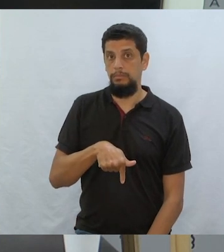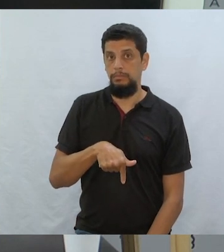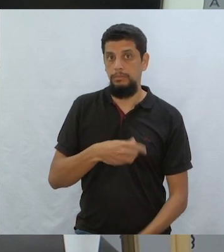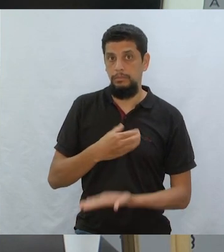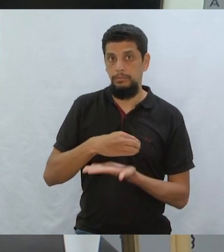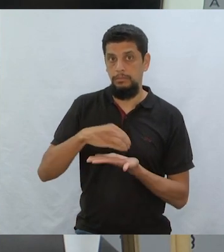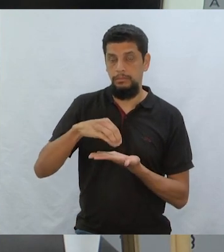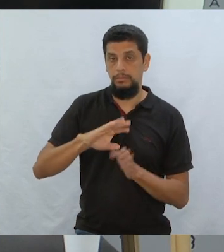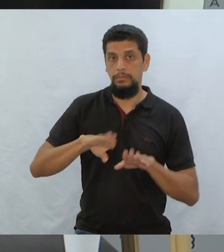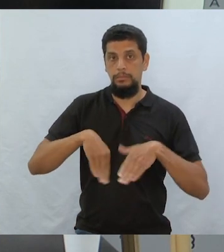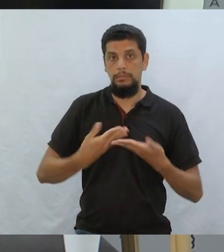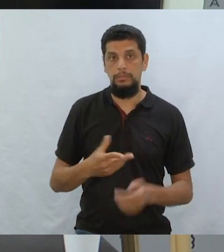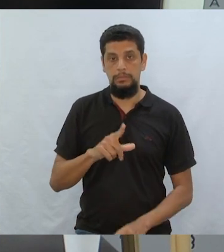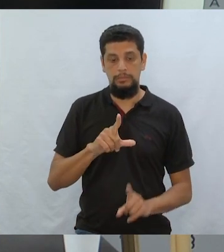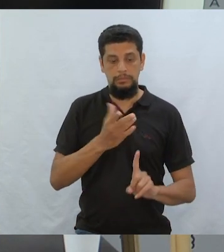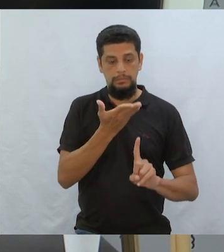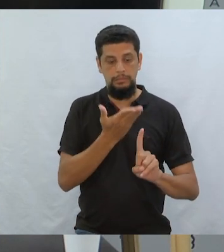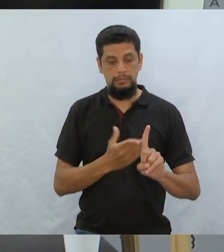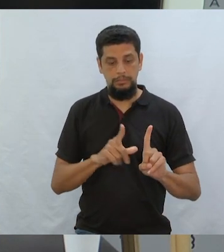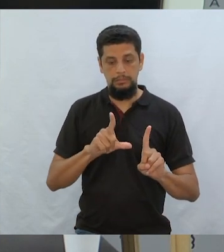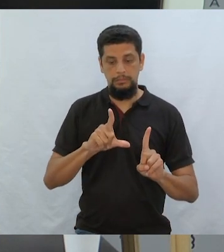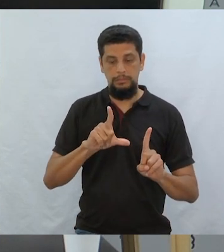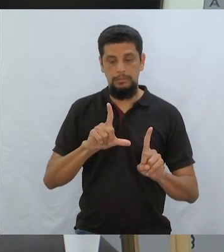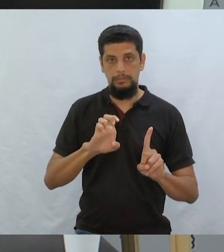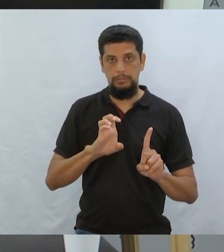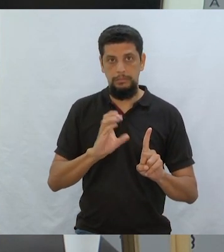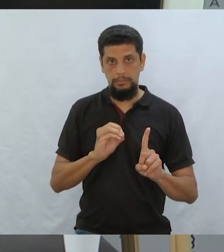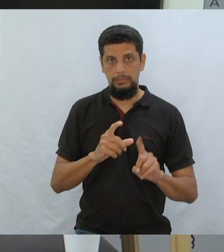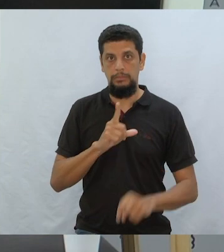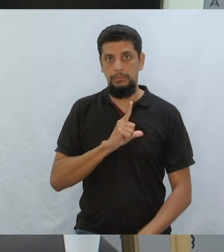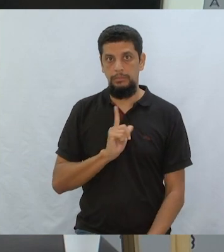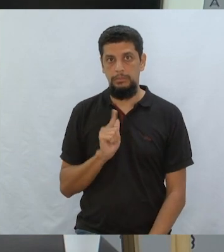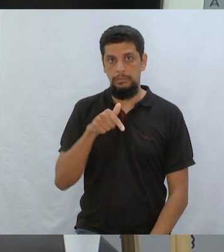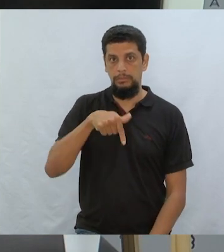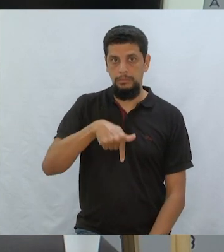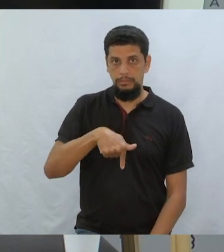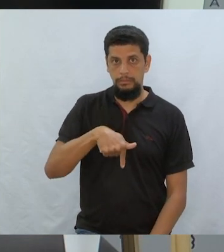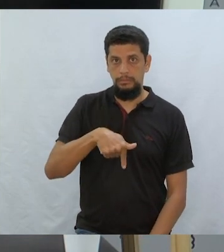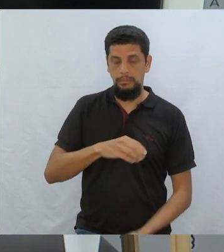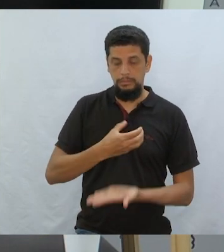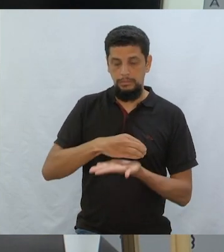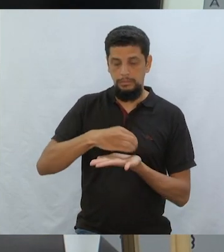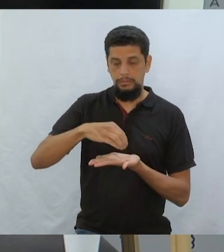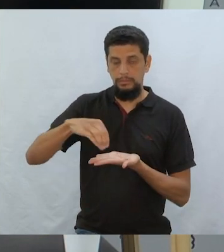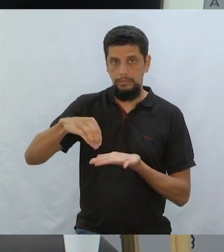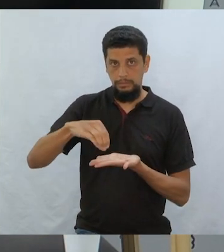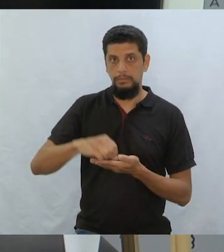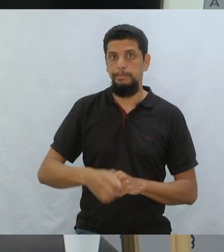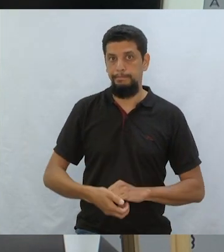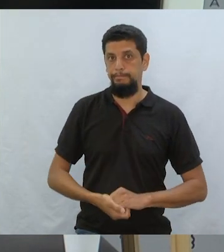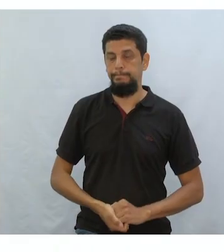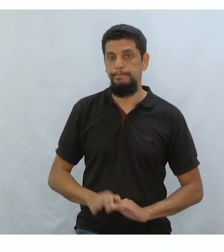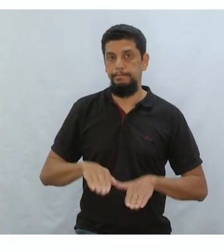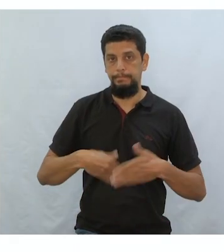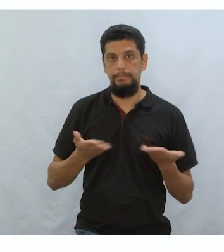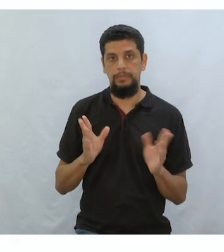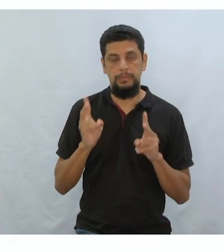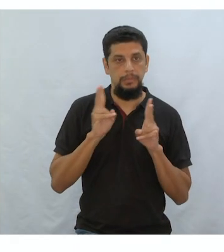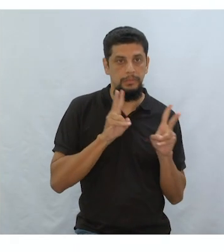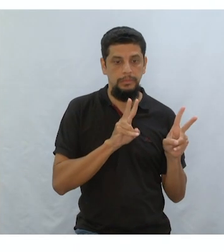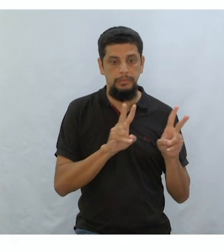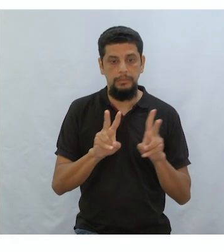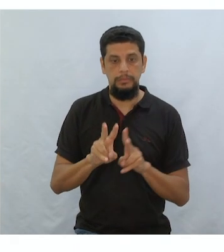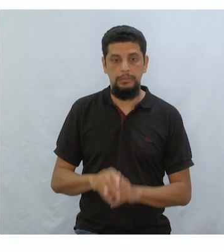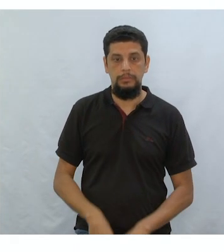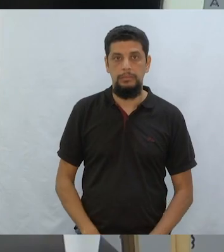1, 2, 3, 4, 5, 6, 7. Então, o Léo tem 7 carrinhos. Então, a gente já